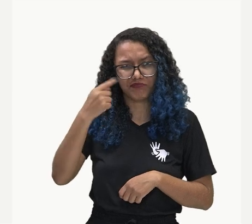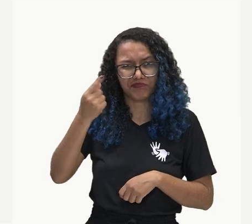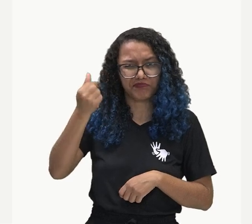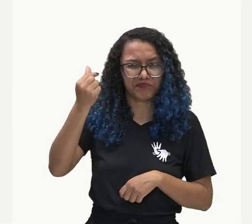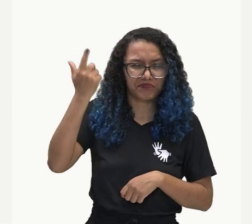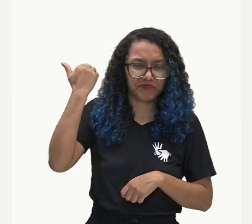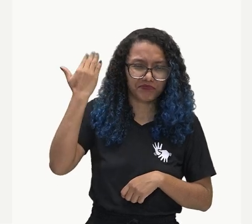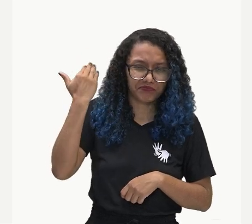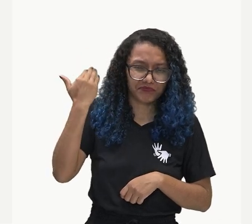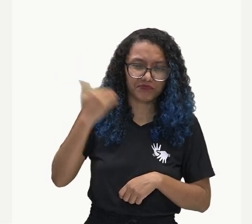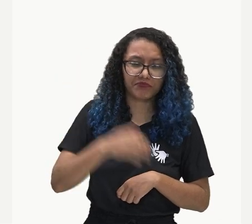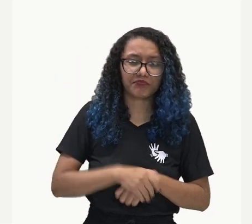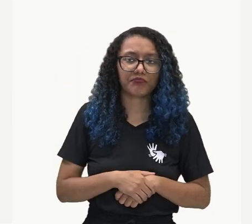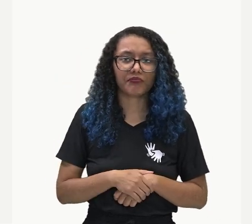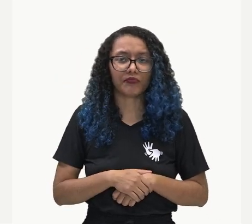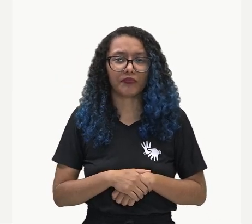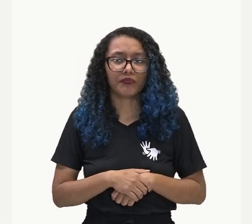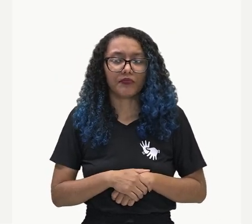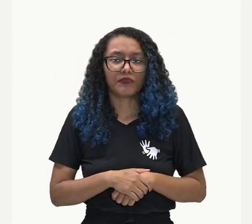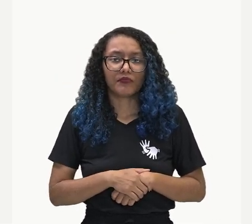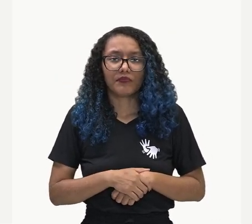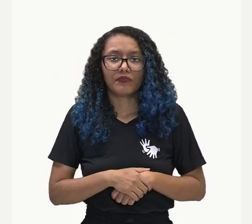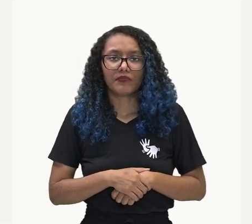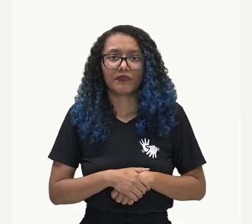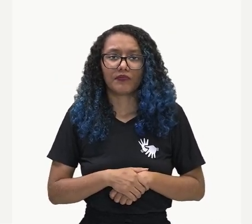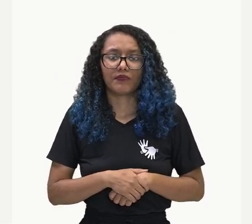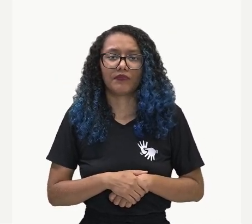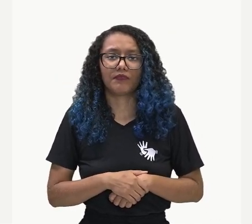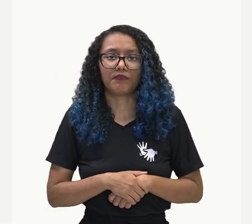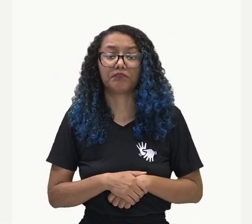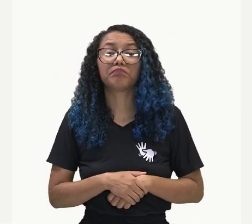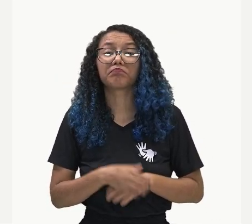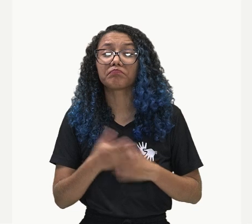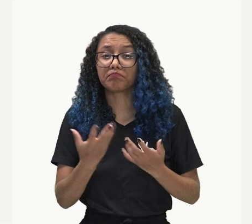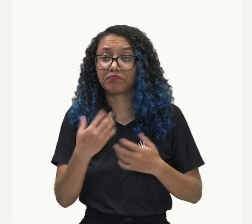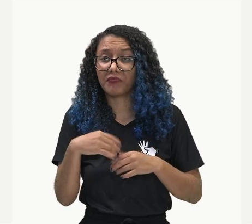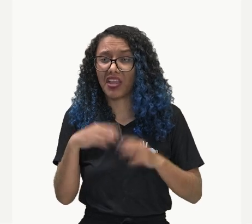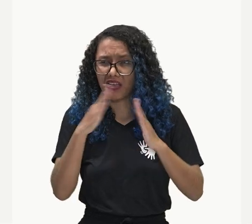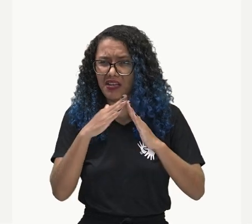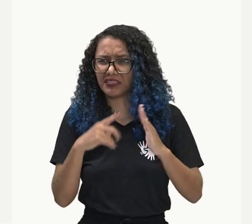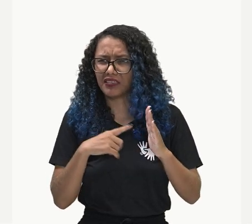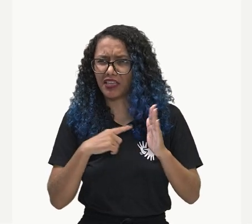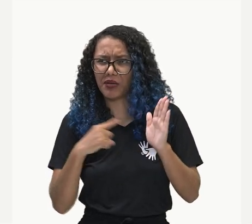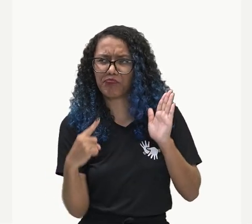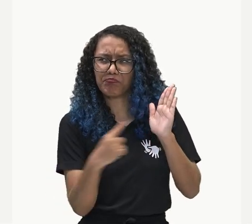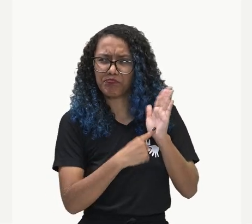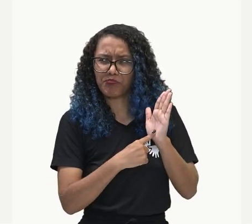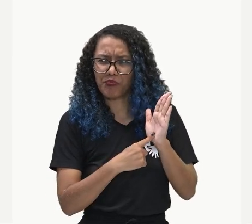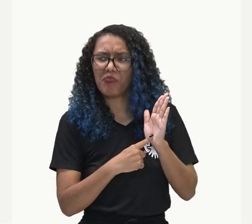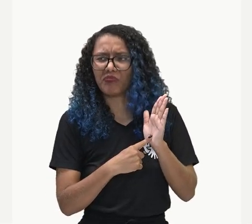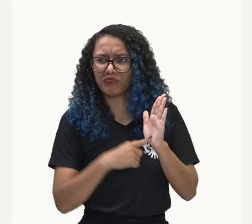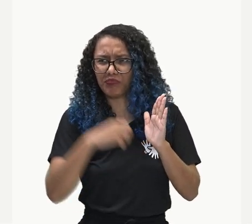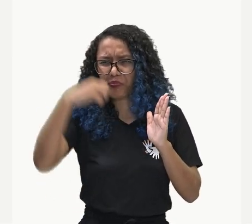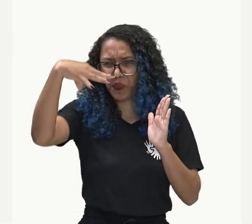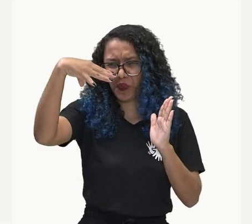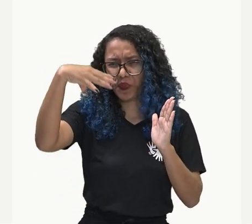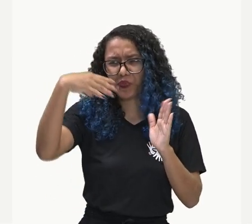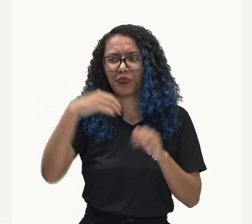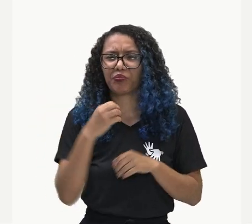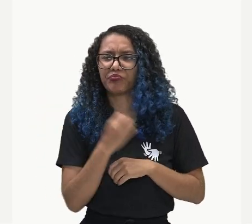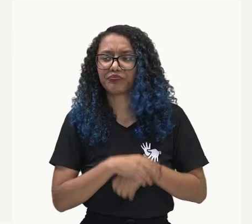representar esse esquema. Na nossa casa nós temos os interruptores das lâmpadas, que são mais modernos e mais fáceis de